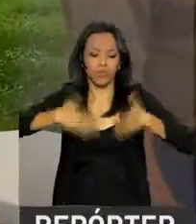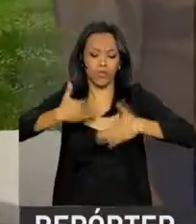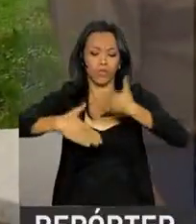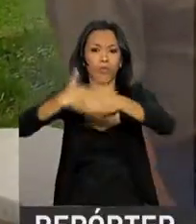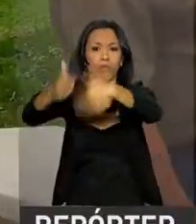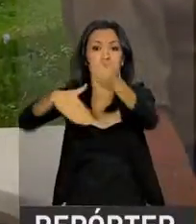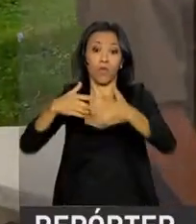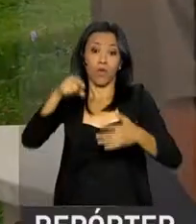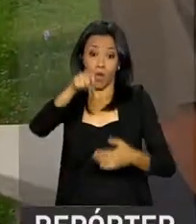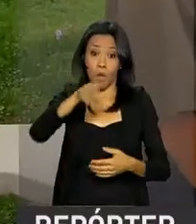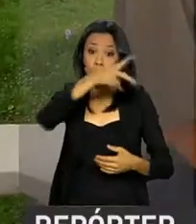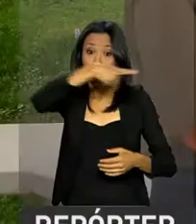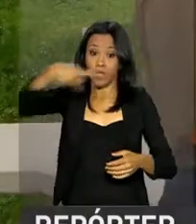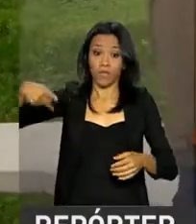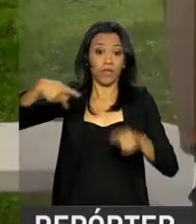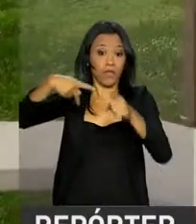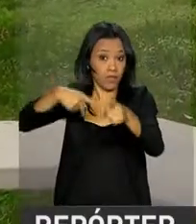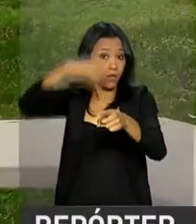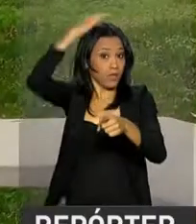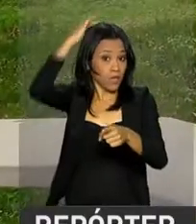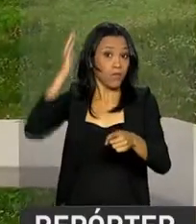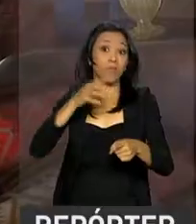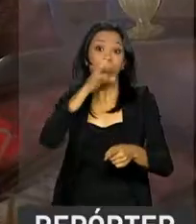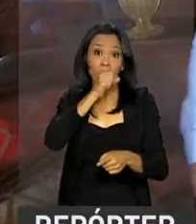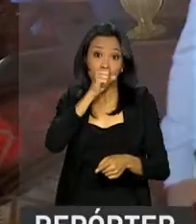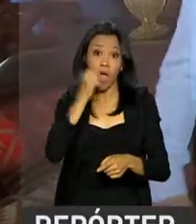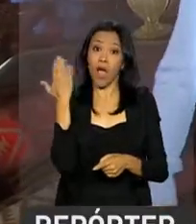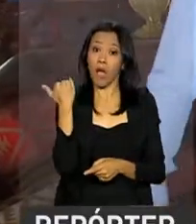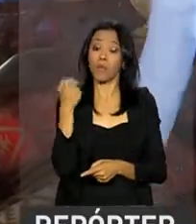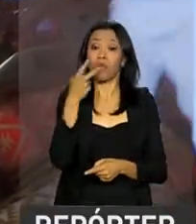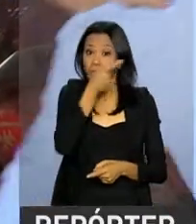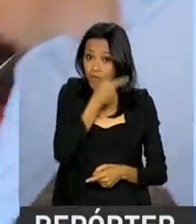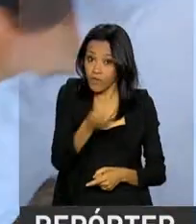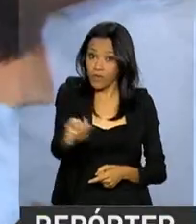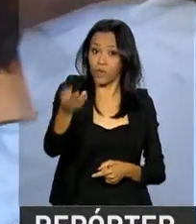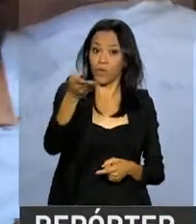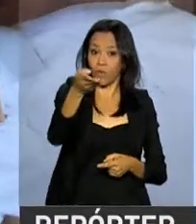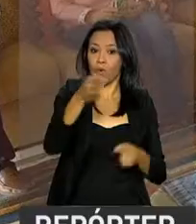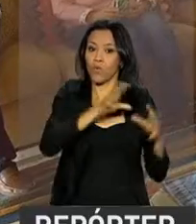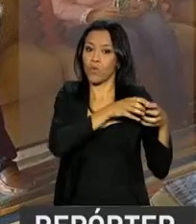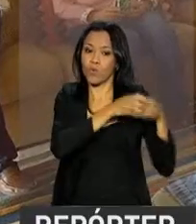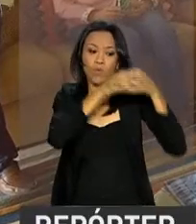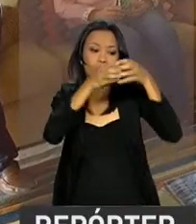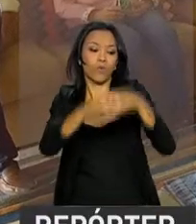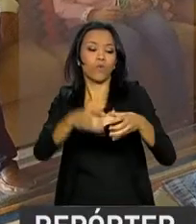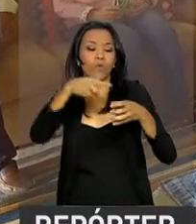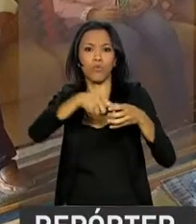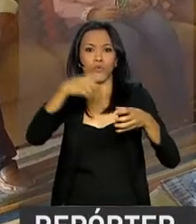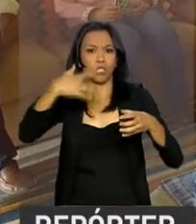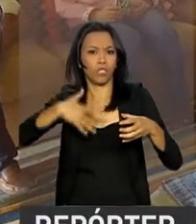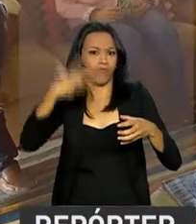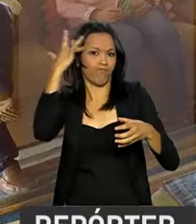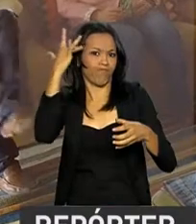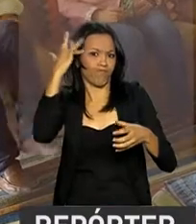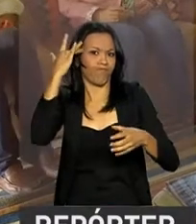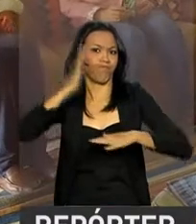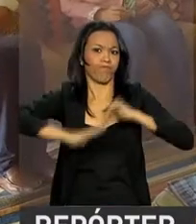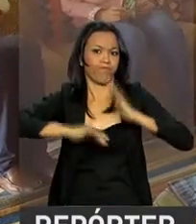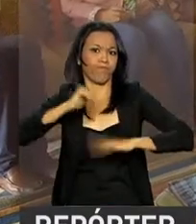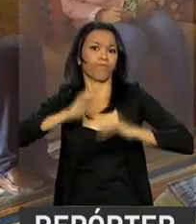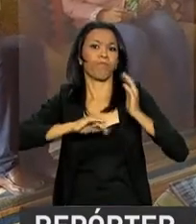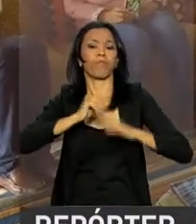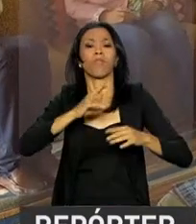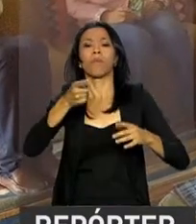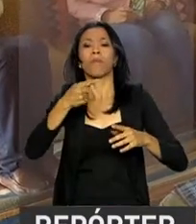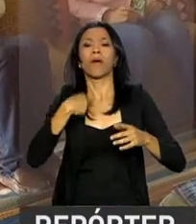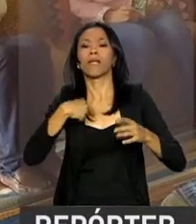michel temer visitou o pantanal neste sábado acompanhou a reunião de um grupo de especialistas e autoridades que há um ano definiu